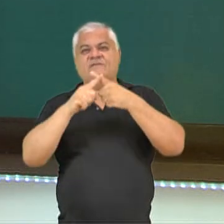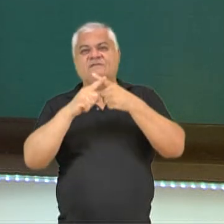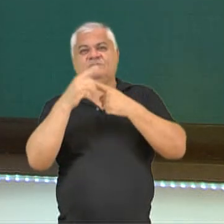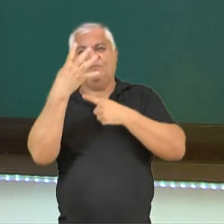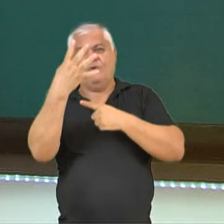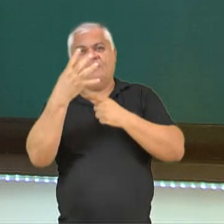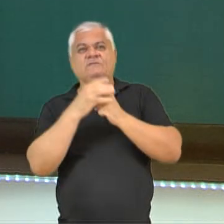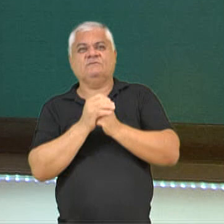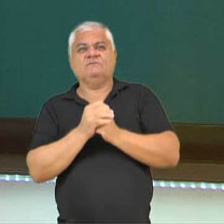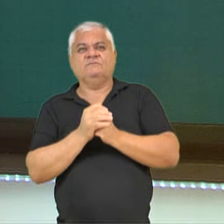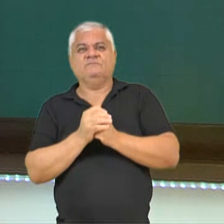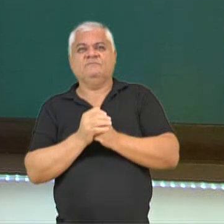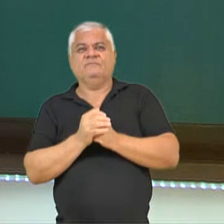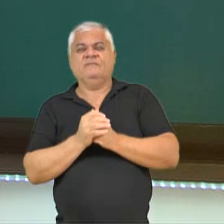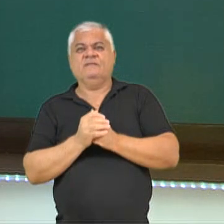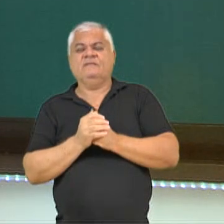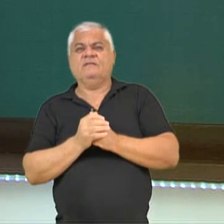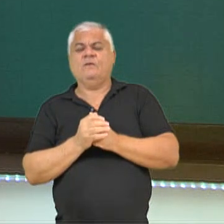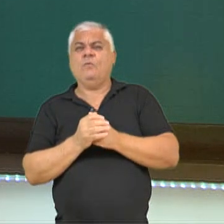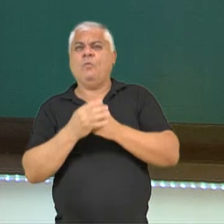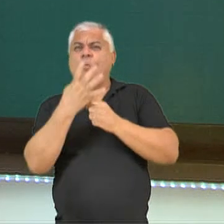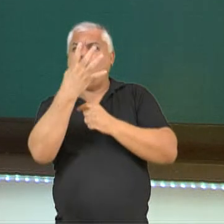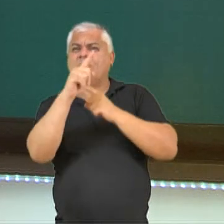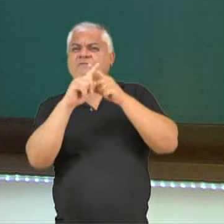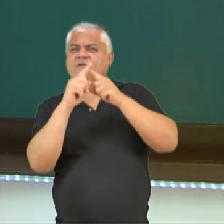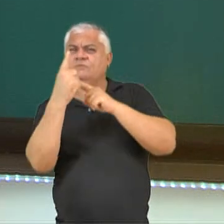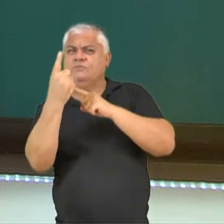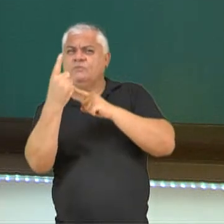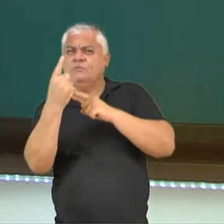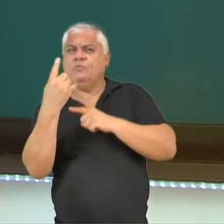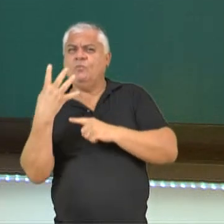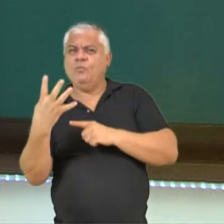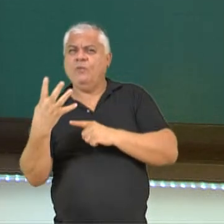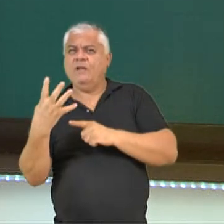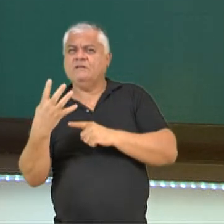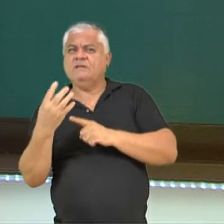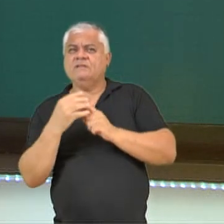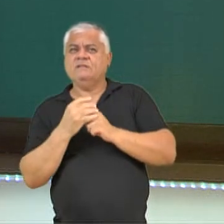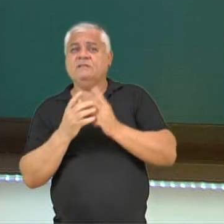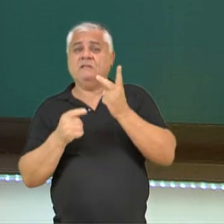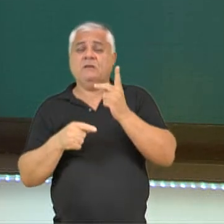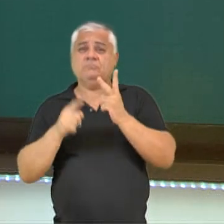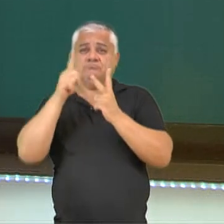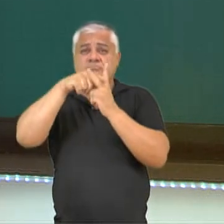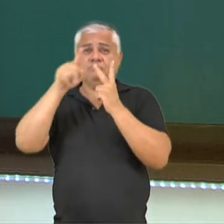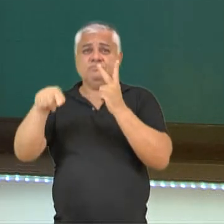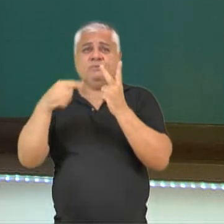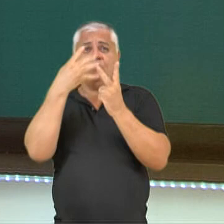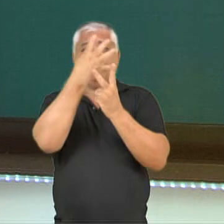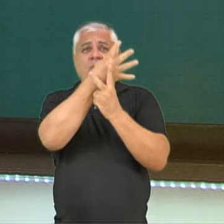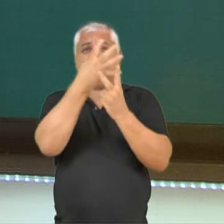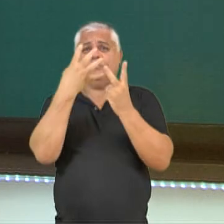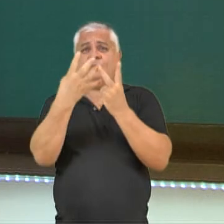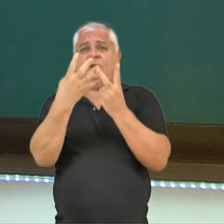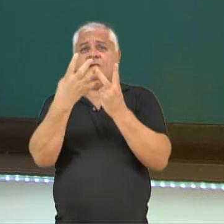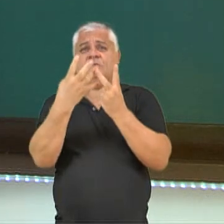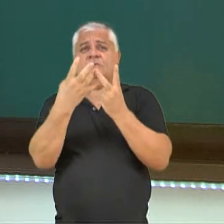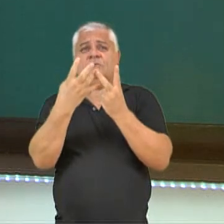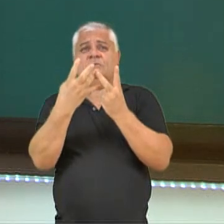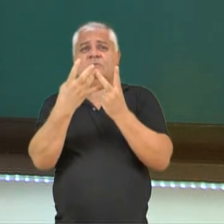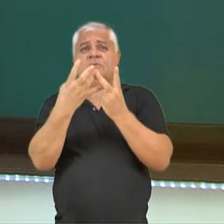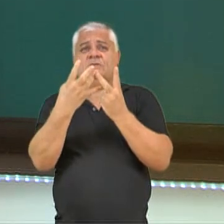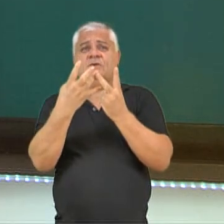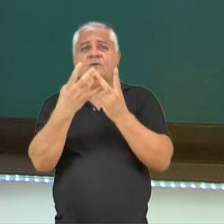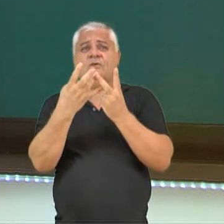potência. Só que 4 vezes 1 é o próprio 4, né? Então, simplifica a raiz com expoente. Olha que bonitinho,